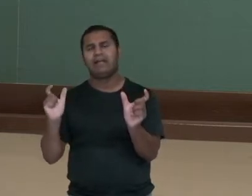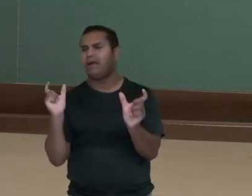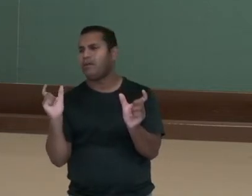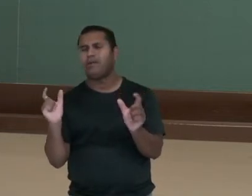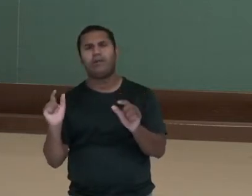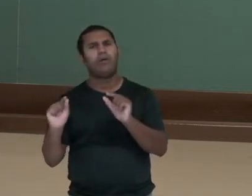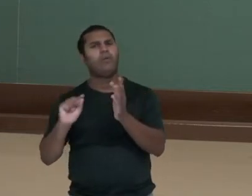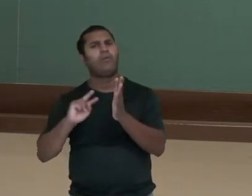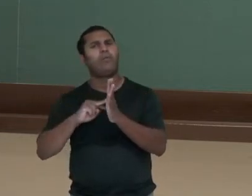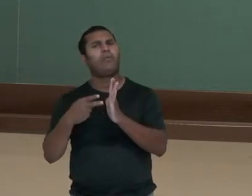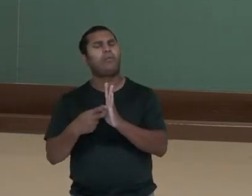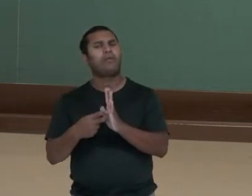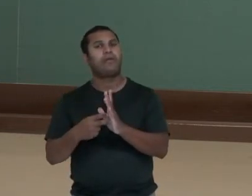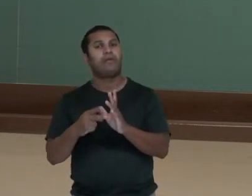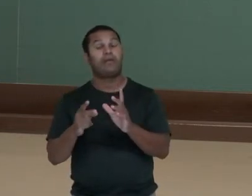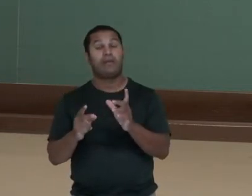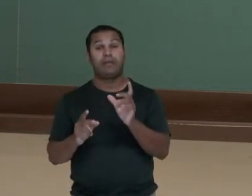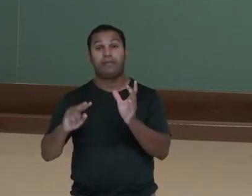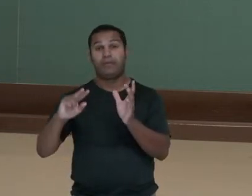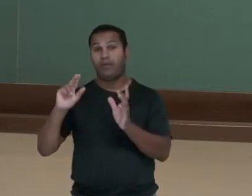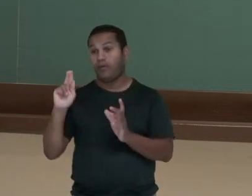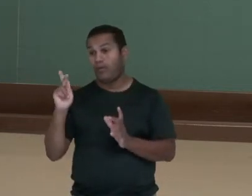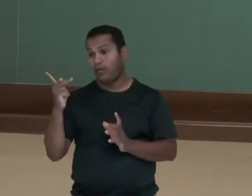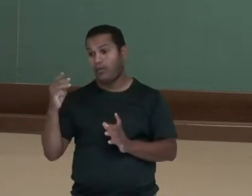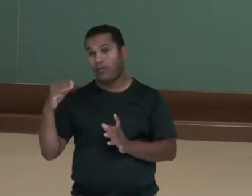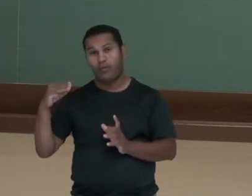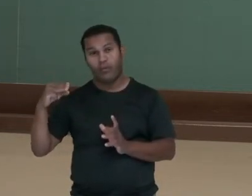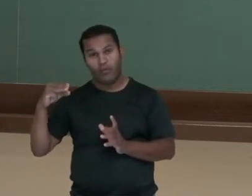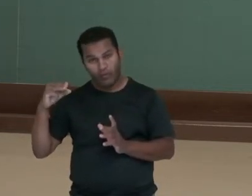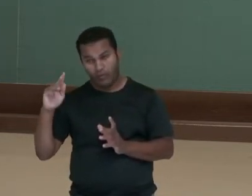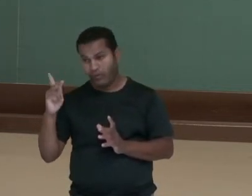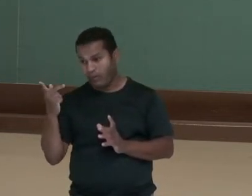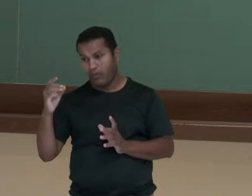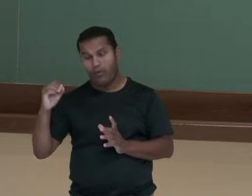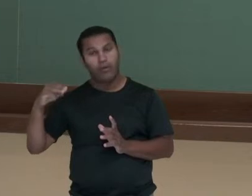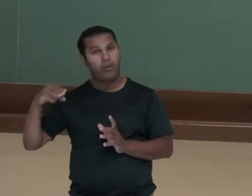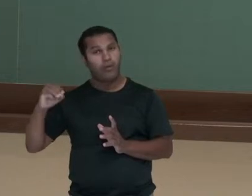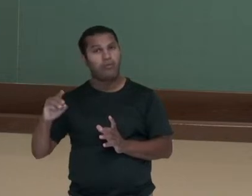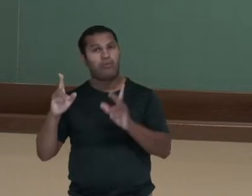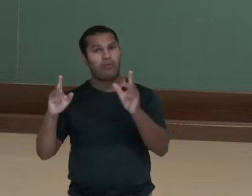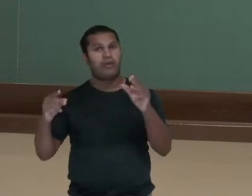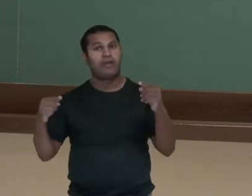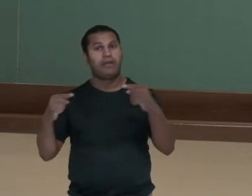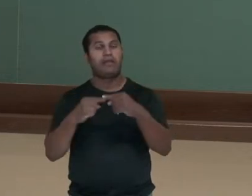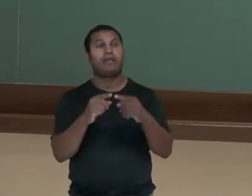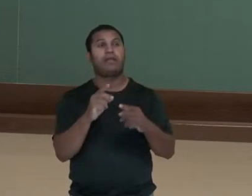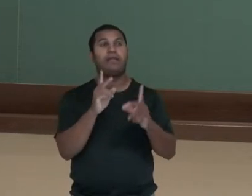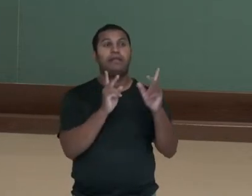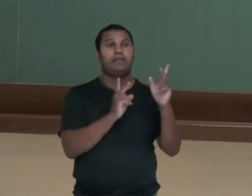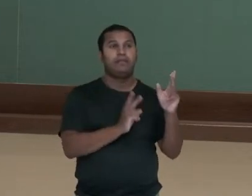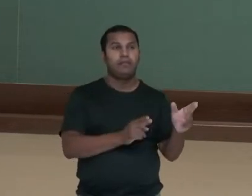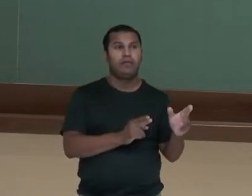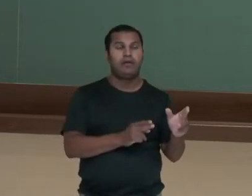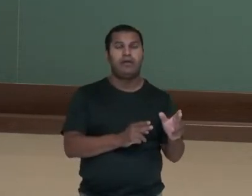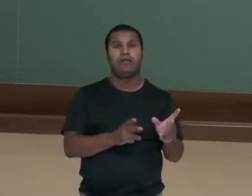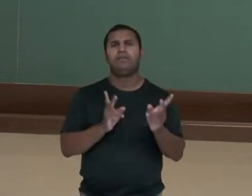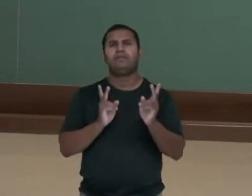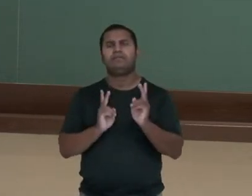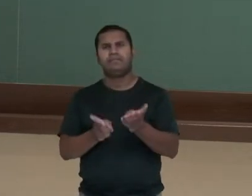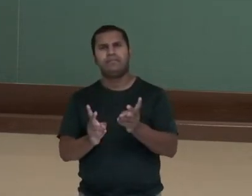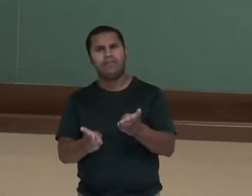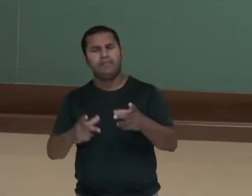em geral, eles tendem a manter sempre uma constância dentro daquele organismo. A temperatura é sempre a